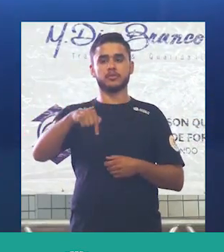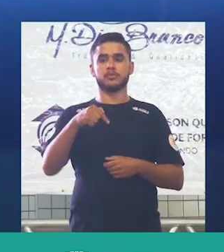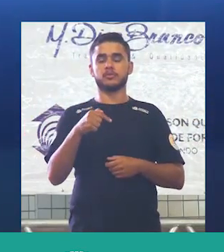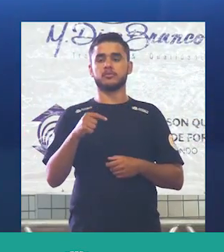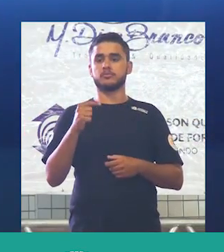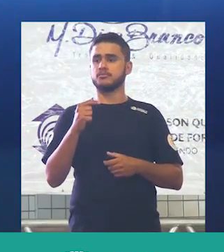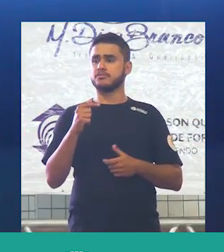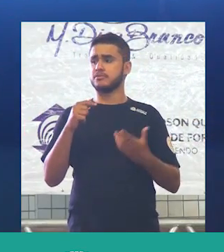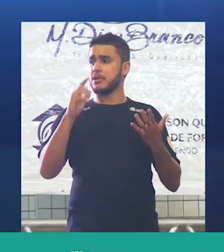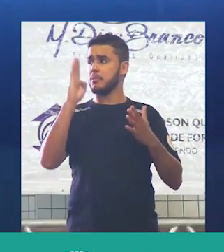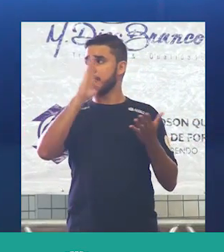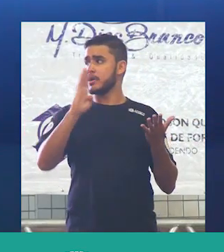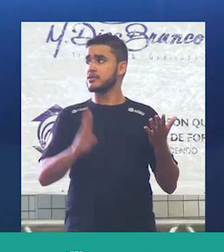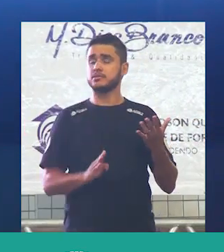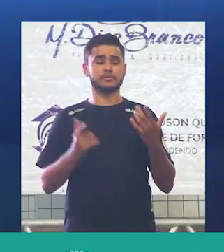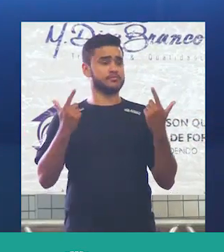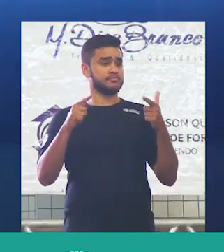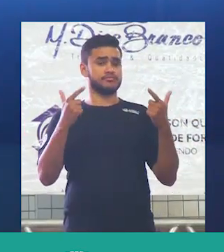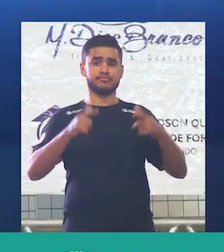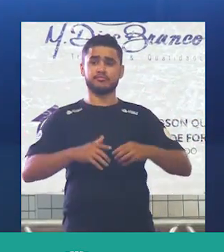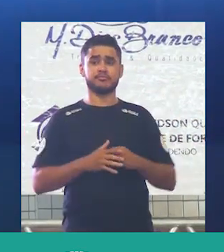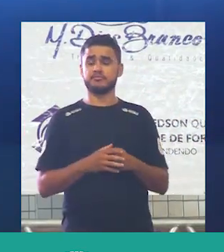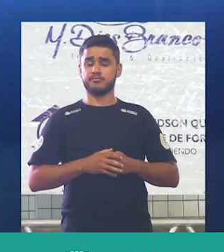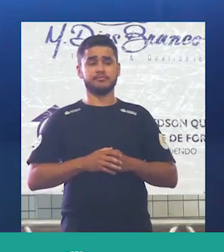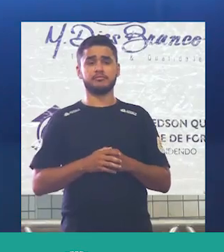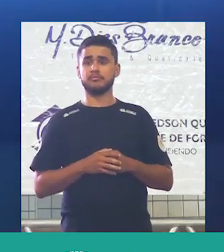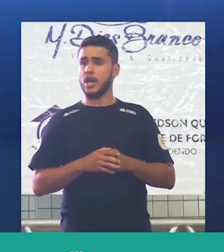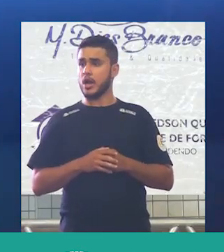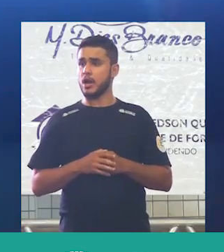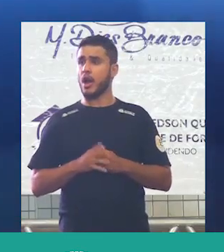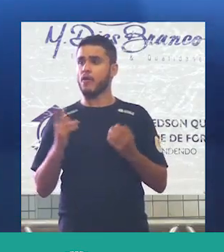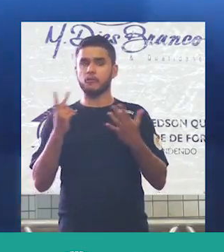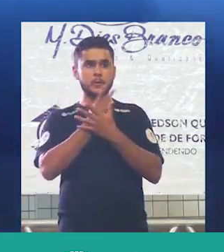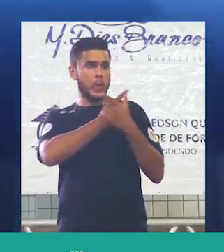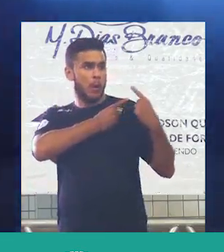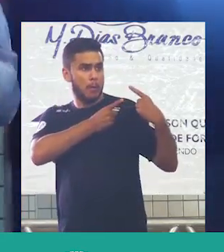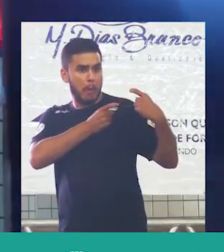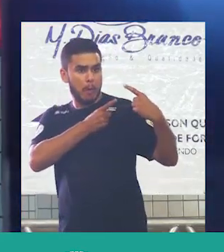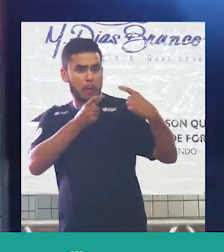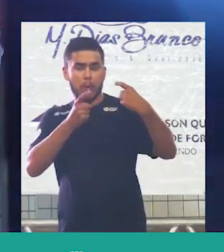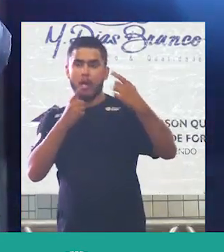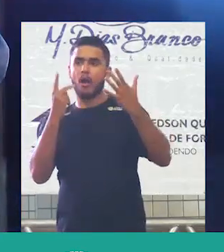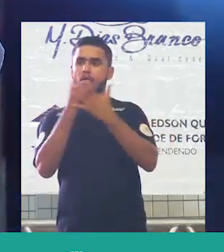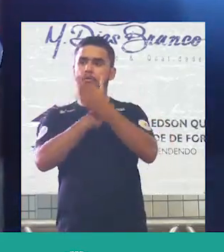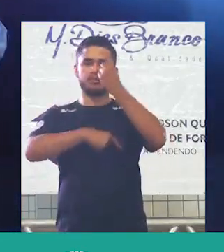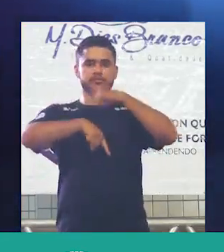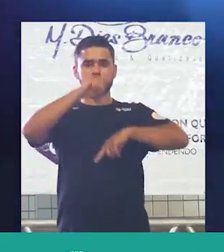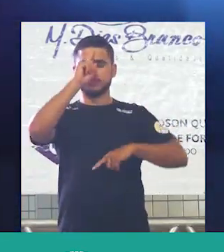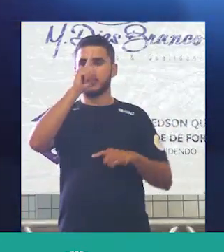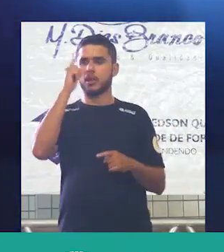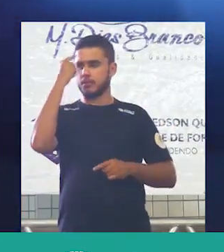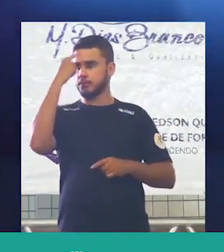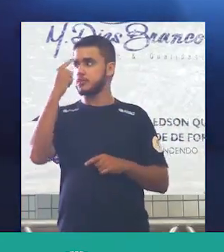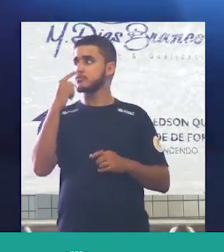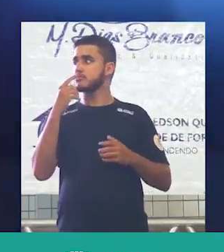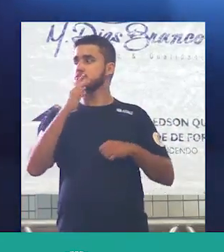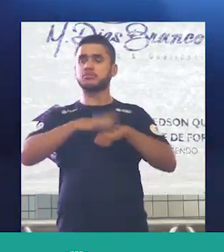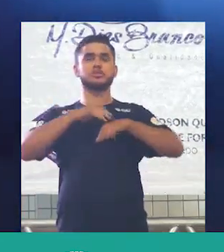uma revolução no Brasil, rapaz, nenhuma. Né? Porque a revolução, ela sugere